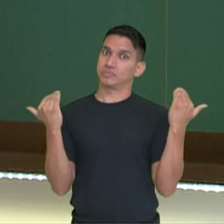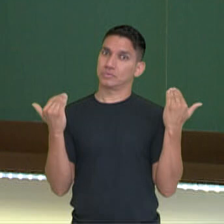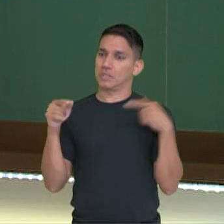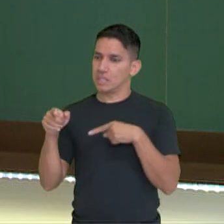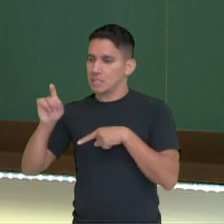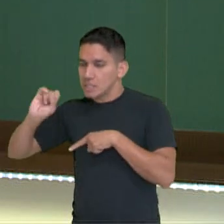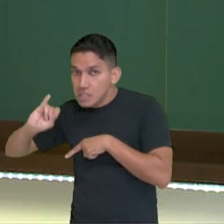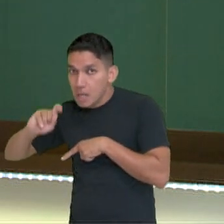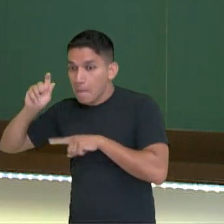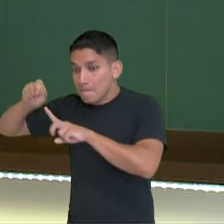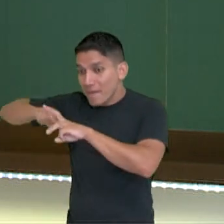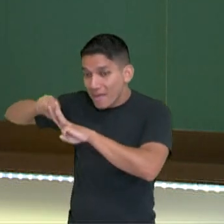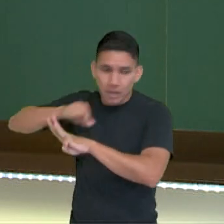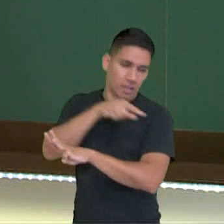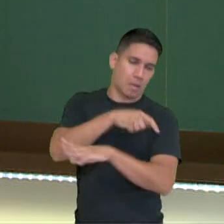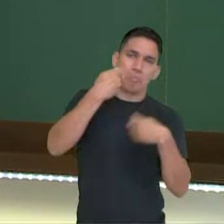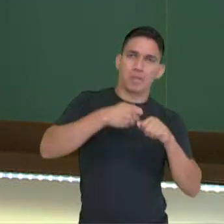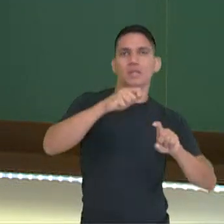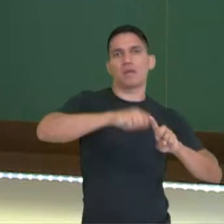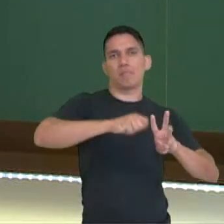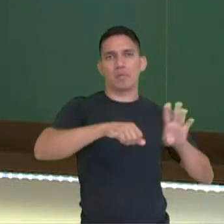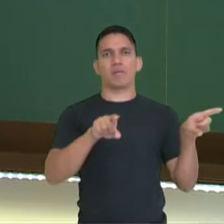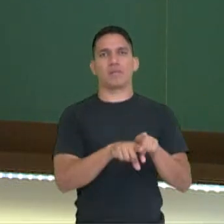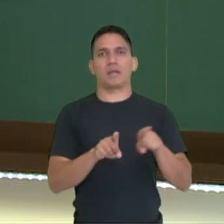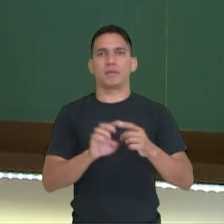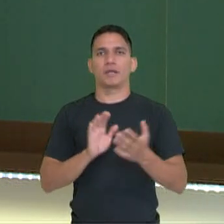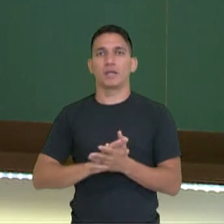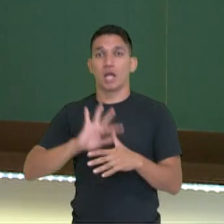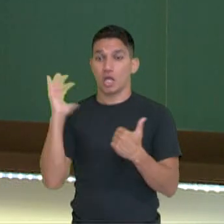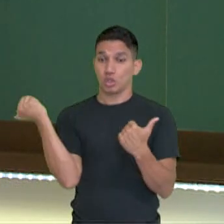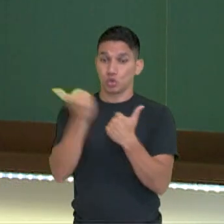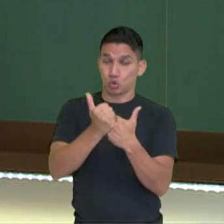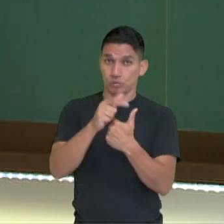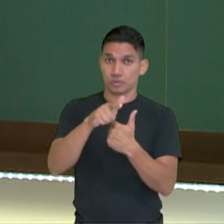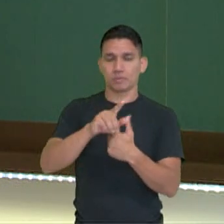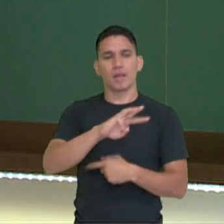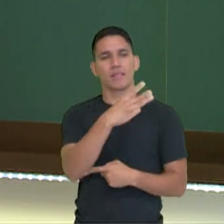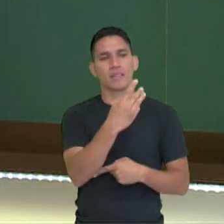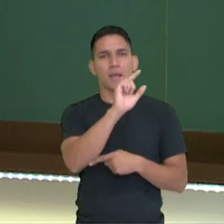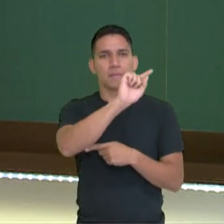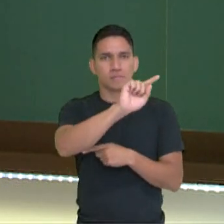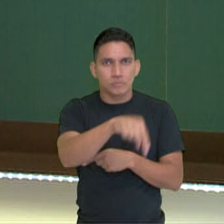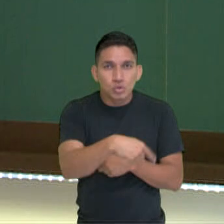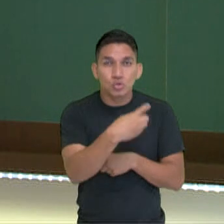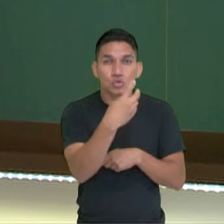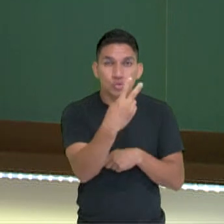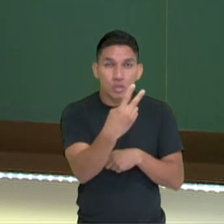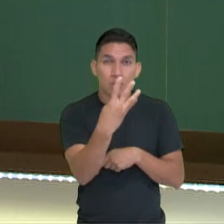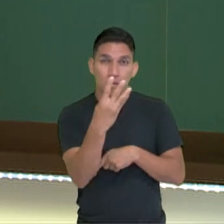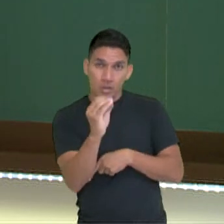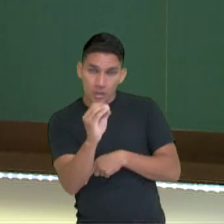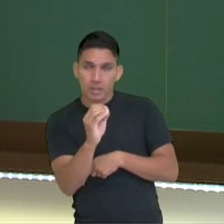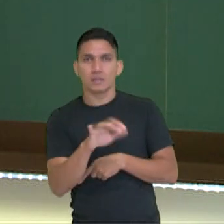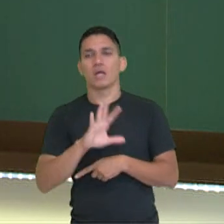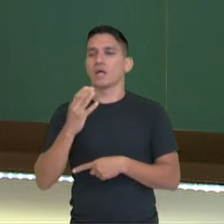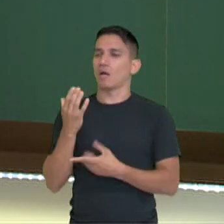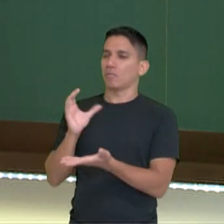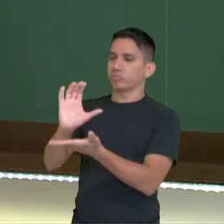e assim por diante. Substituindo o montante, 3.240, o